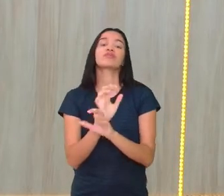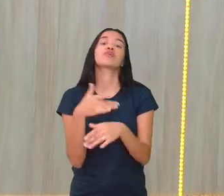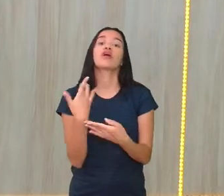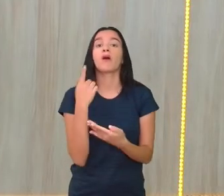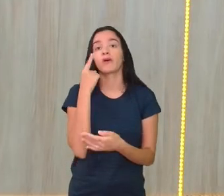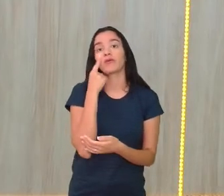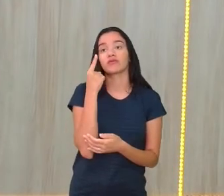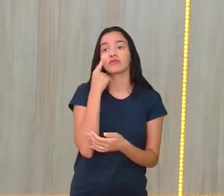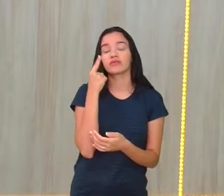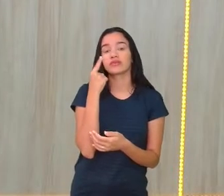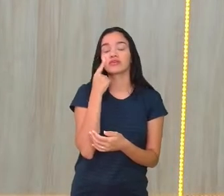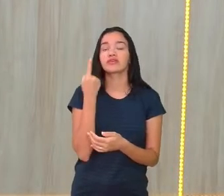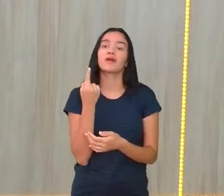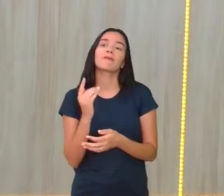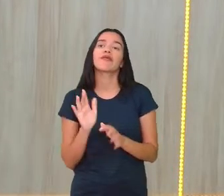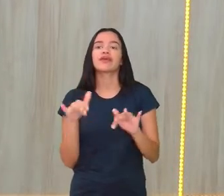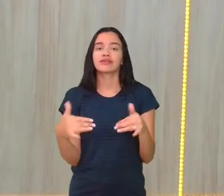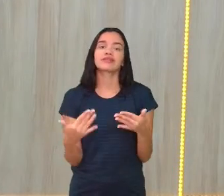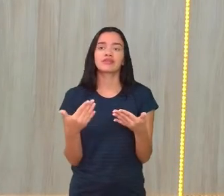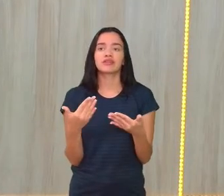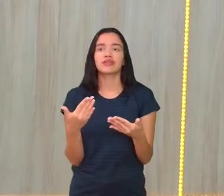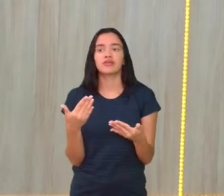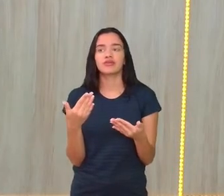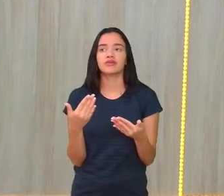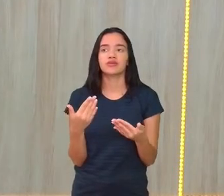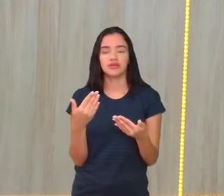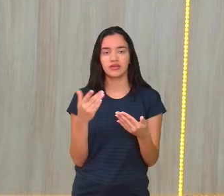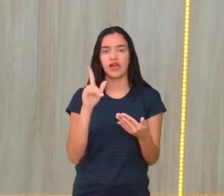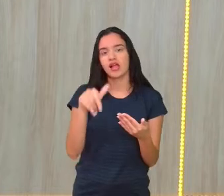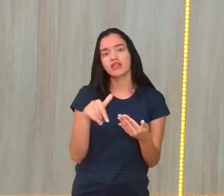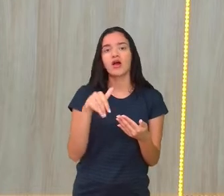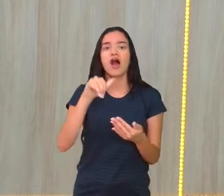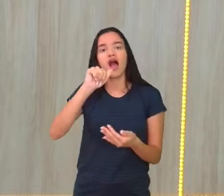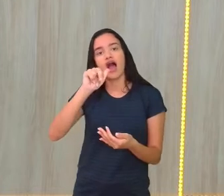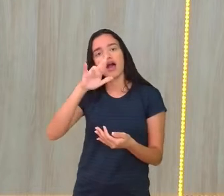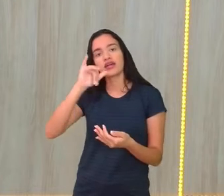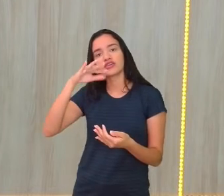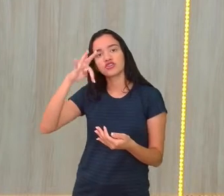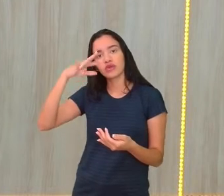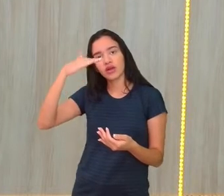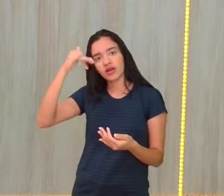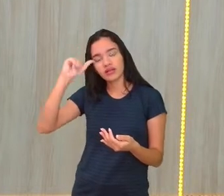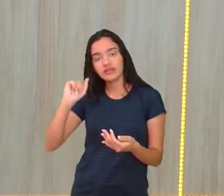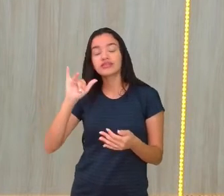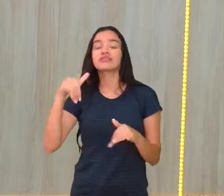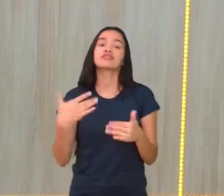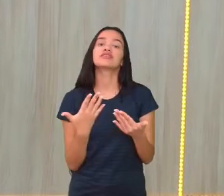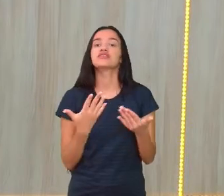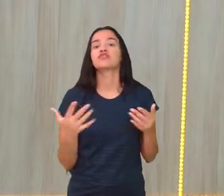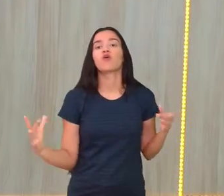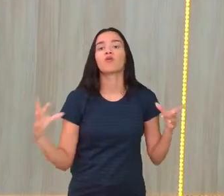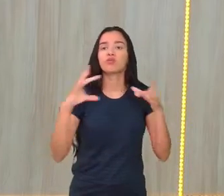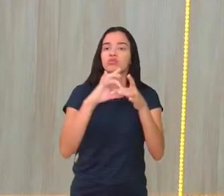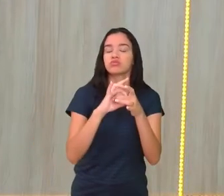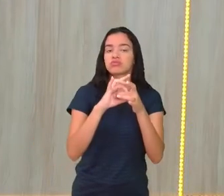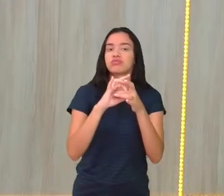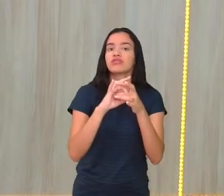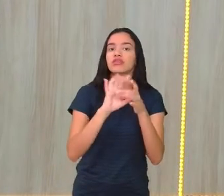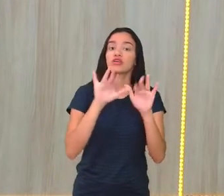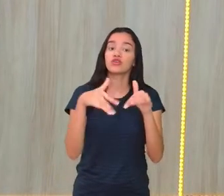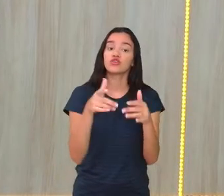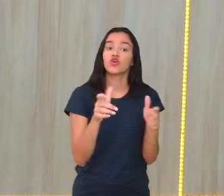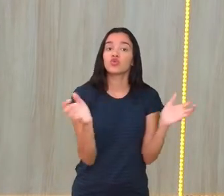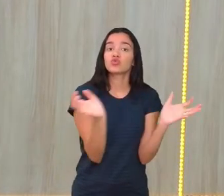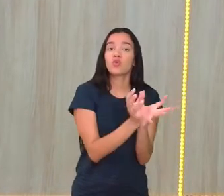vejam, então, essa aristocracia, né, em parceria aqui com esses grandes